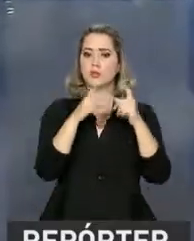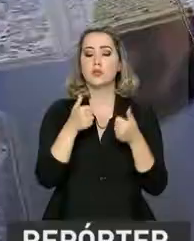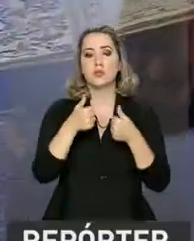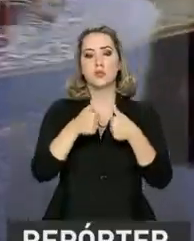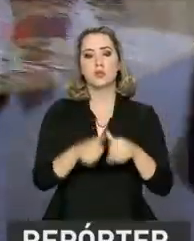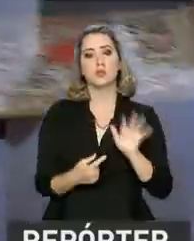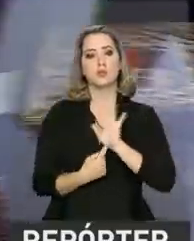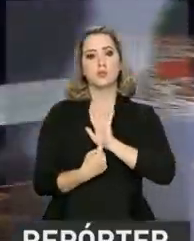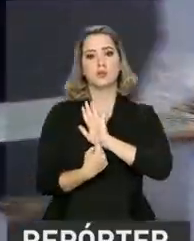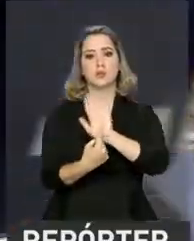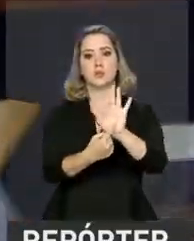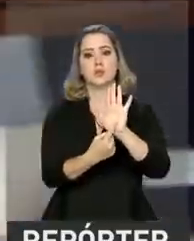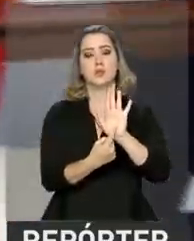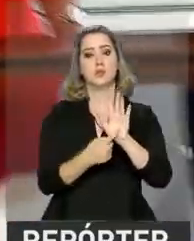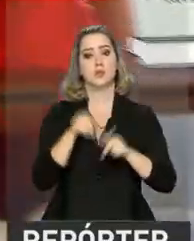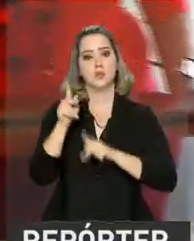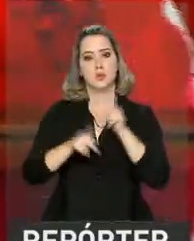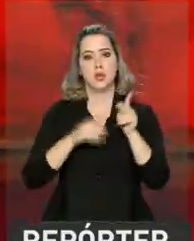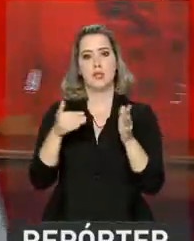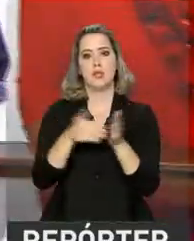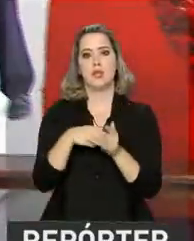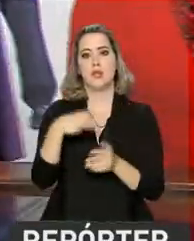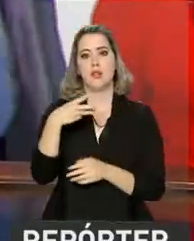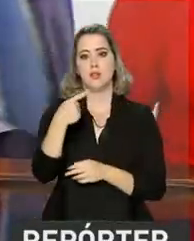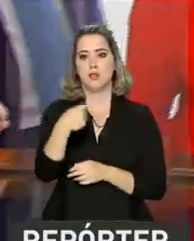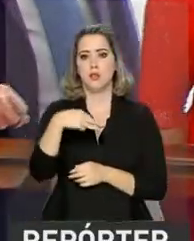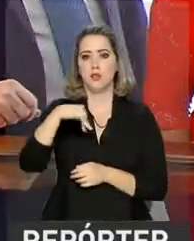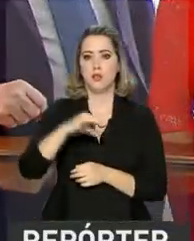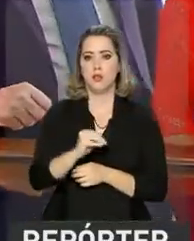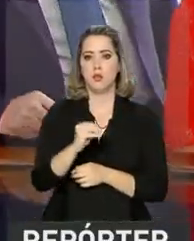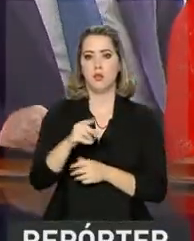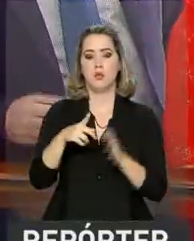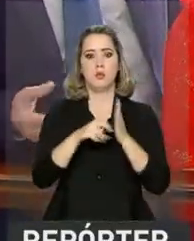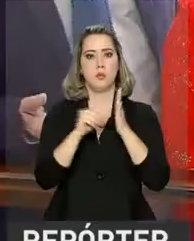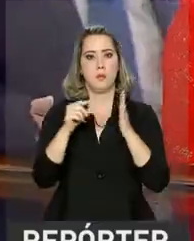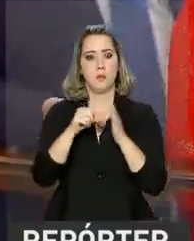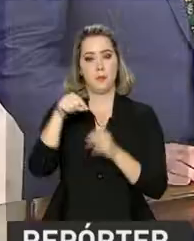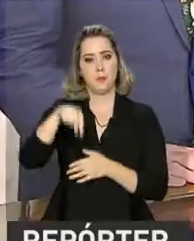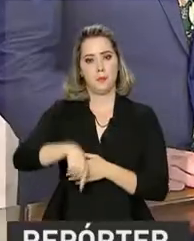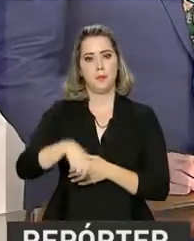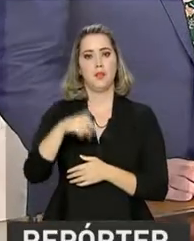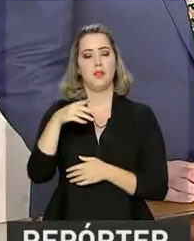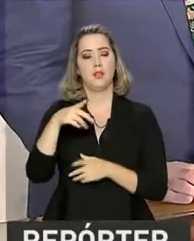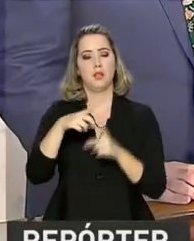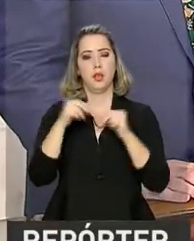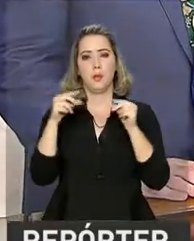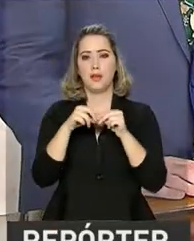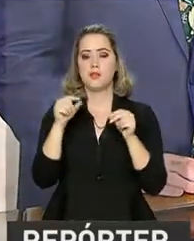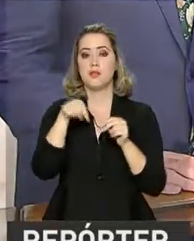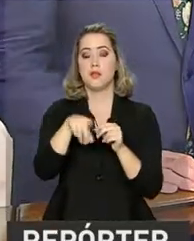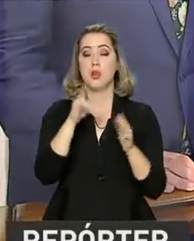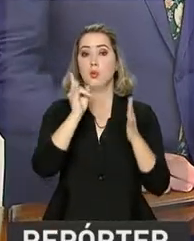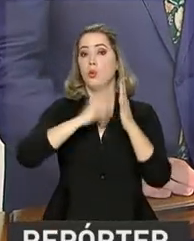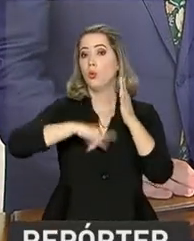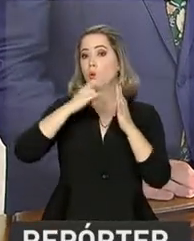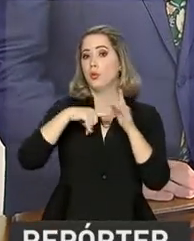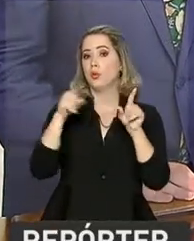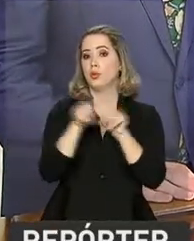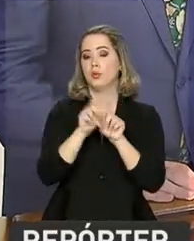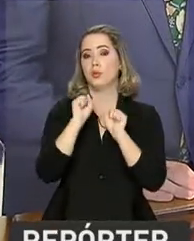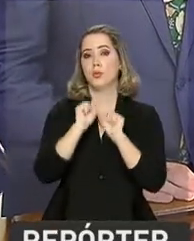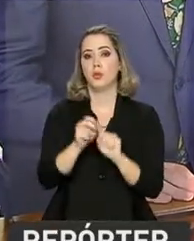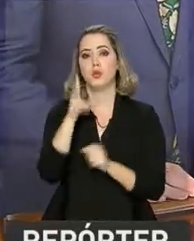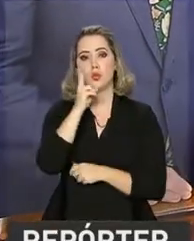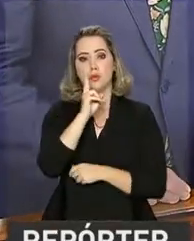ficam à disposição do público até o dia 31 de maio no palácio do planalto aqui em brasília entre os documentos o público vai poder